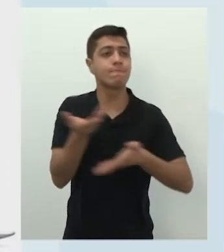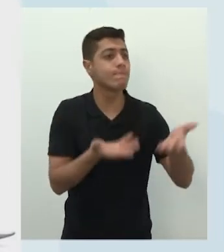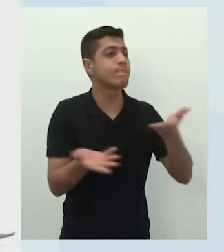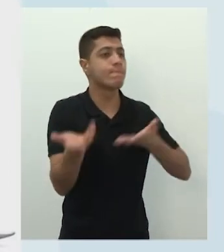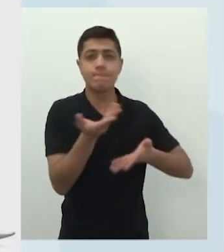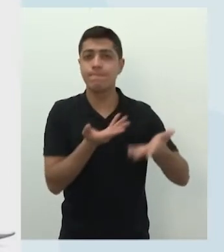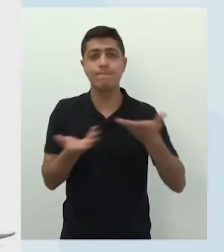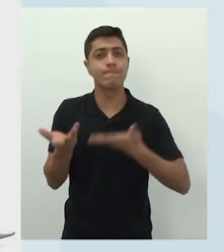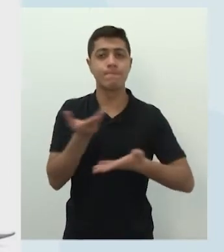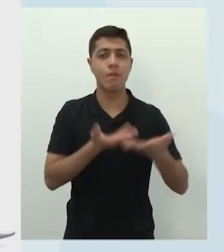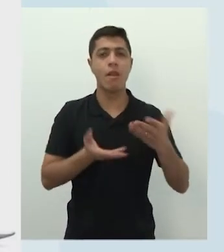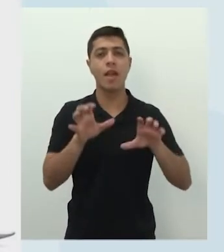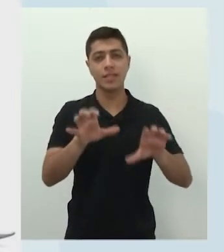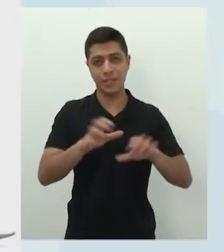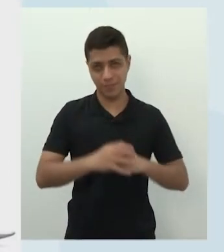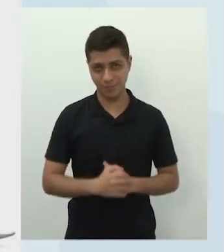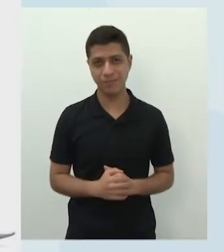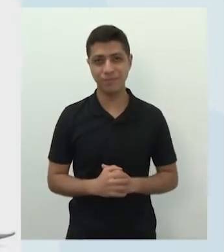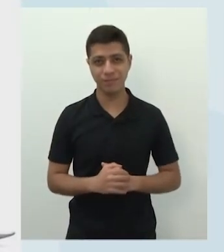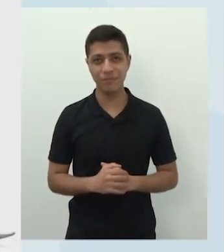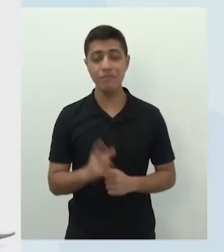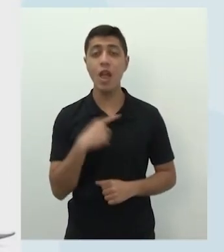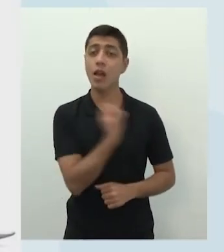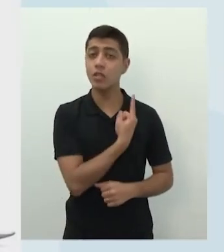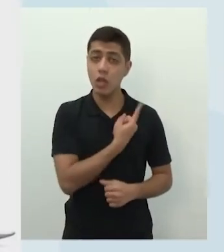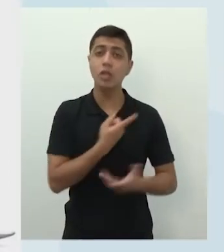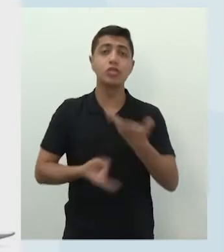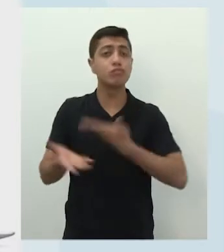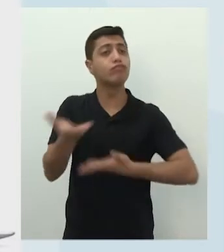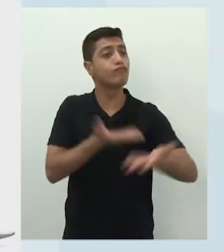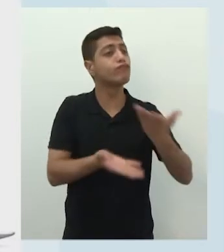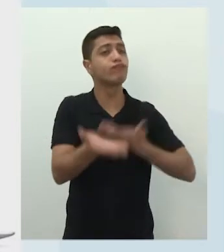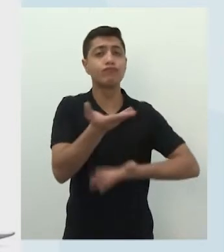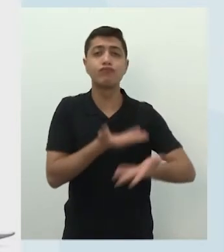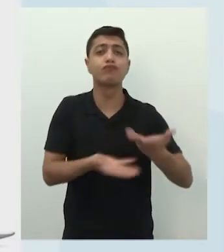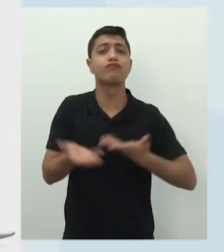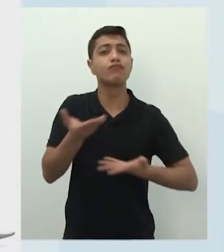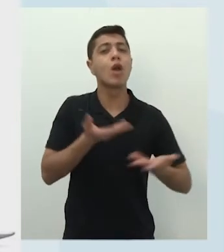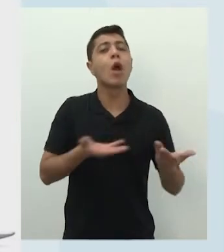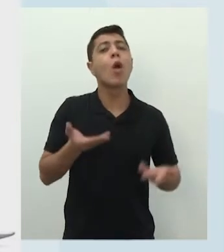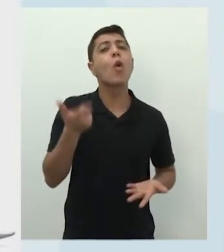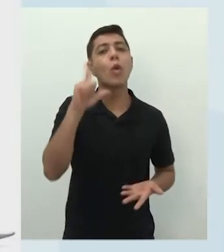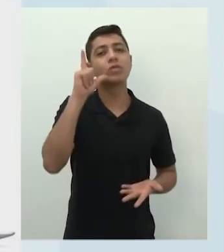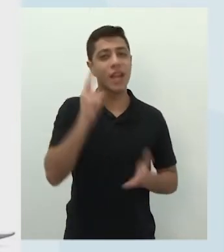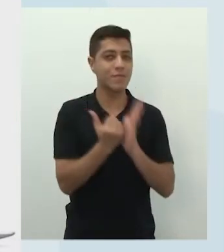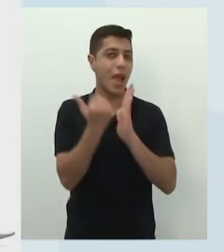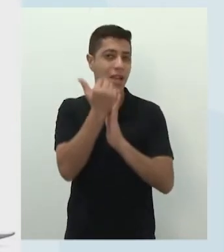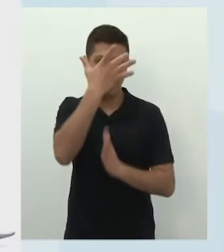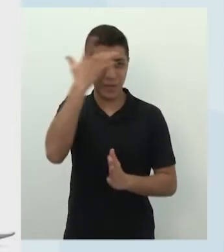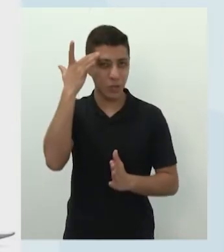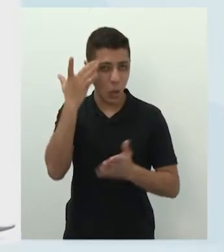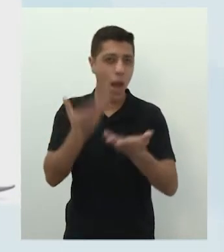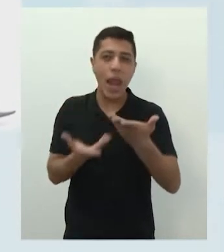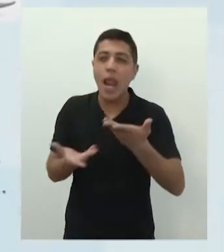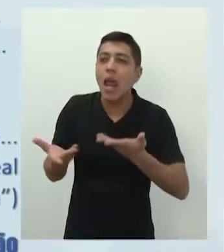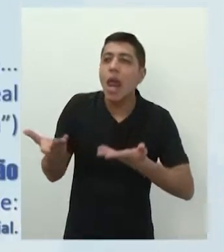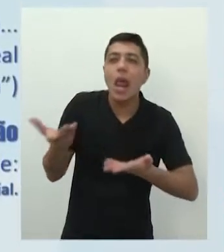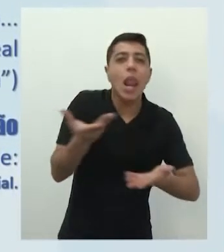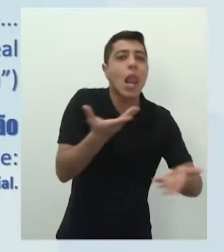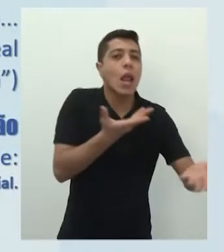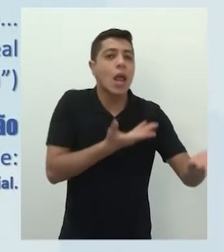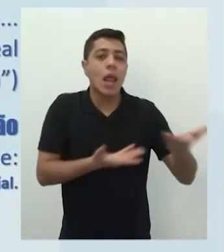disseminado. E esse jeito da gente se relacionar, esse jeito de ter mais interação, né? É isso que eu falei para vocês. Cada